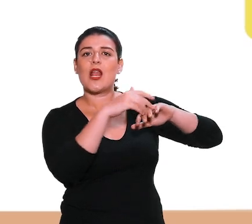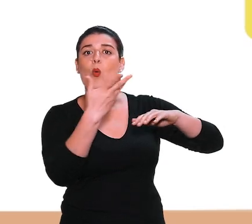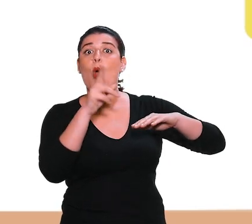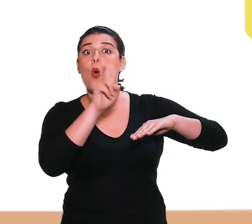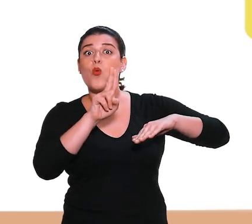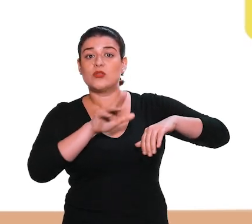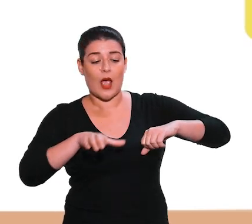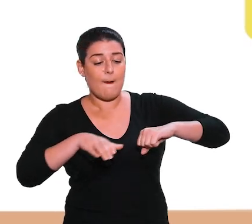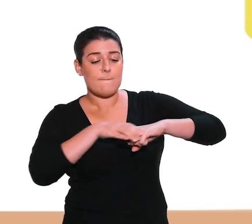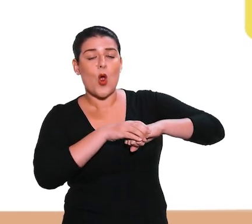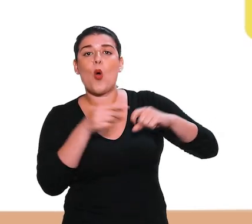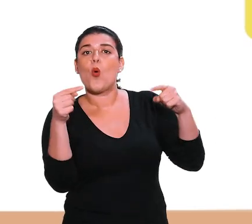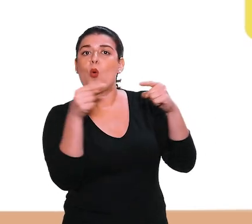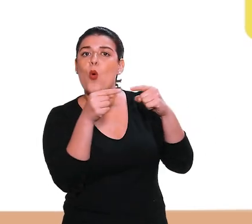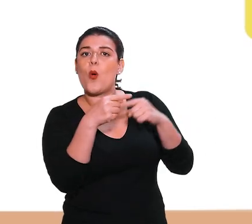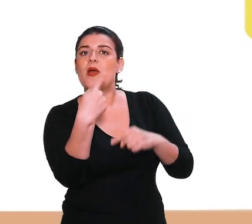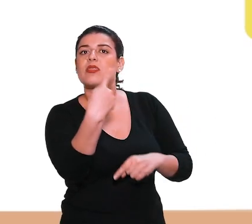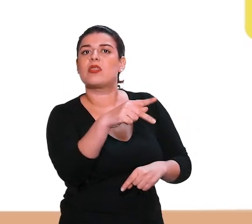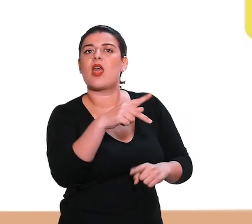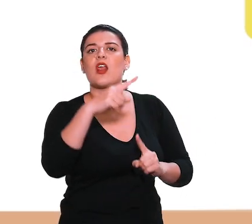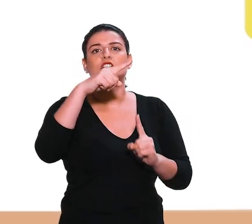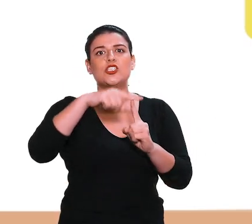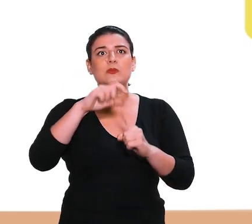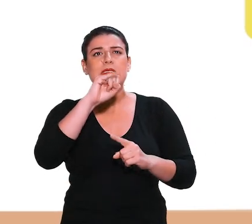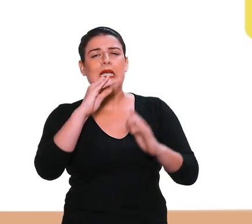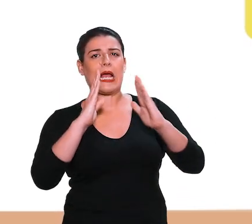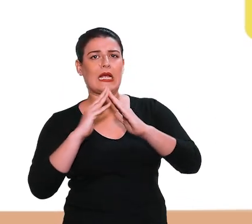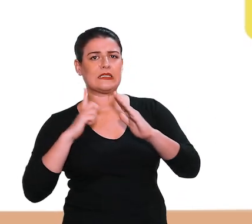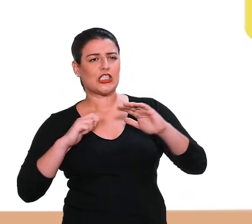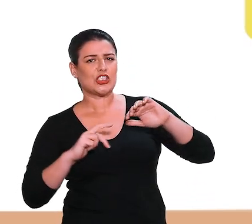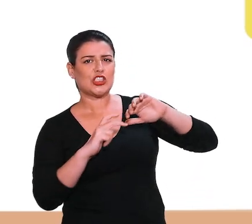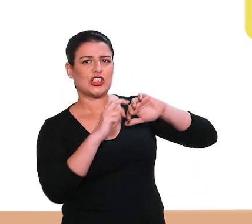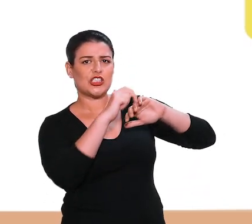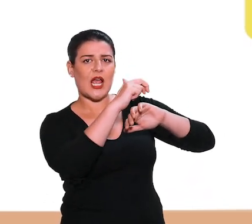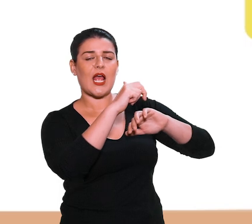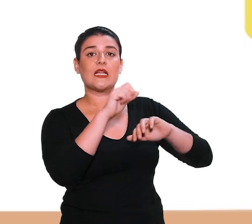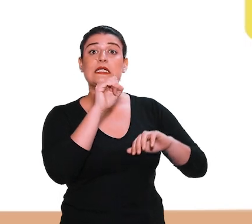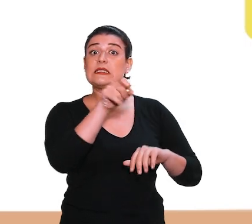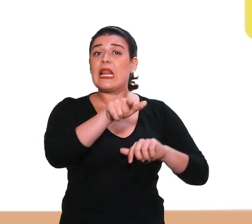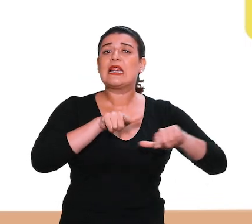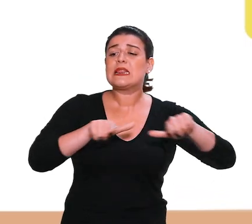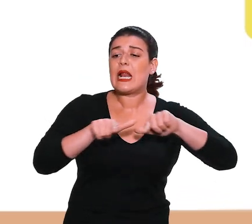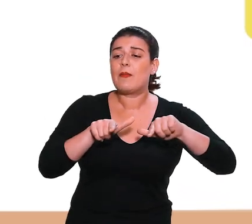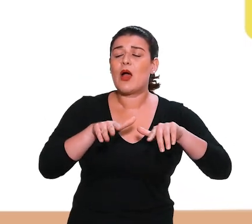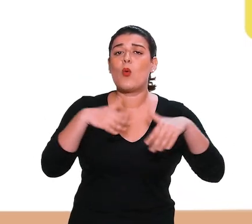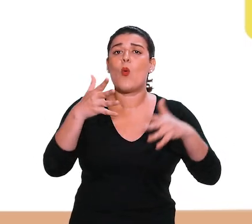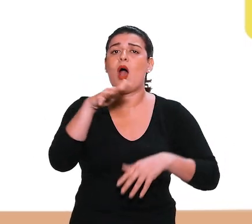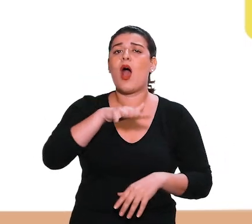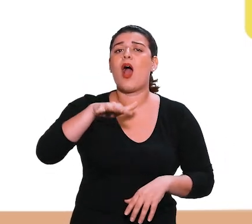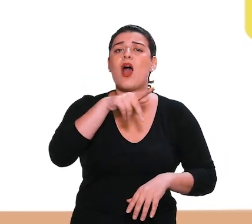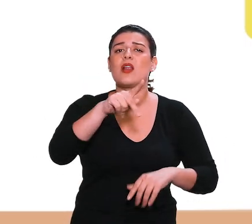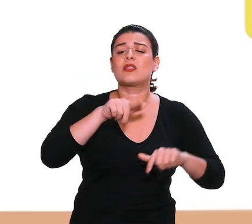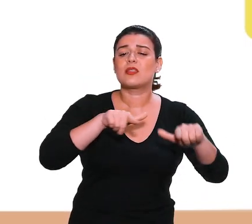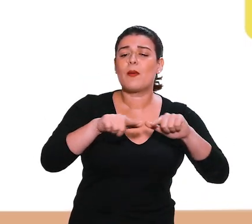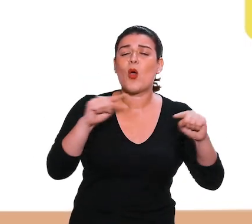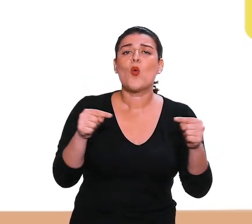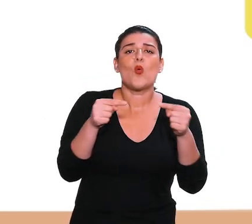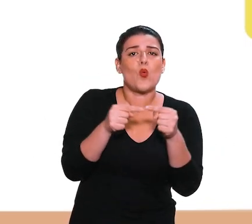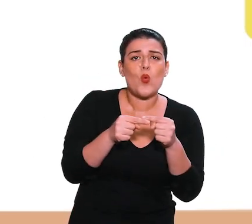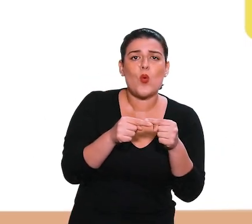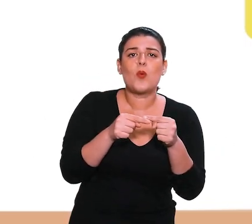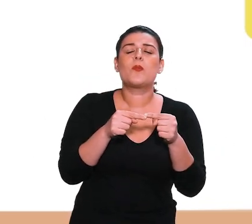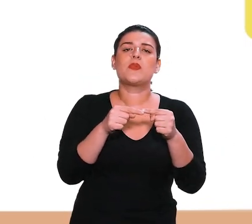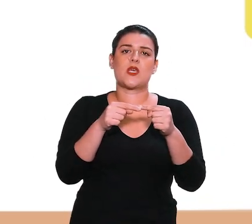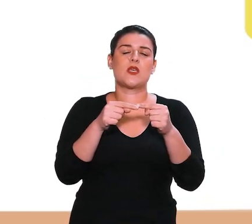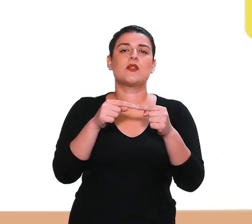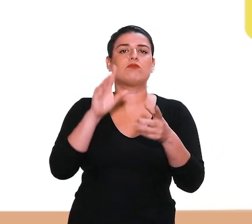escolha da prótese para esse paciente que tem muitas escadas, se esse paciente trabalha, quais são as características do seu trabalho que a gente